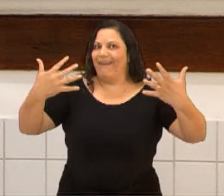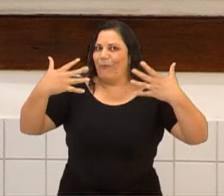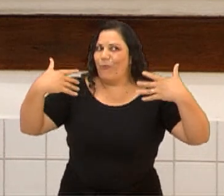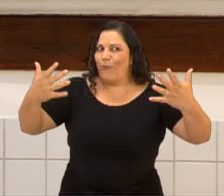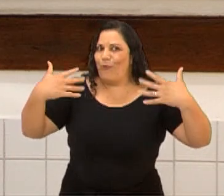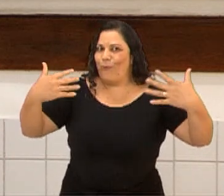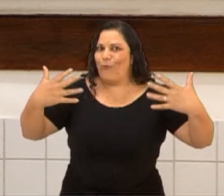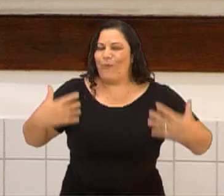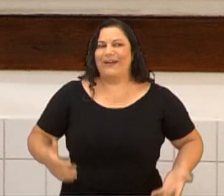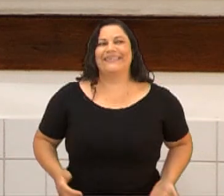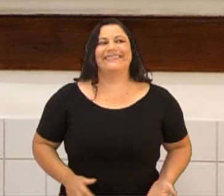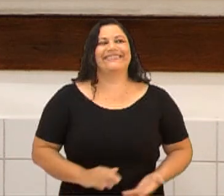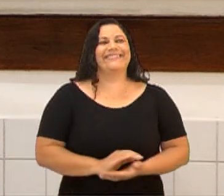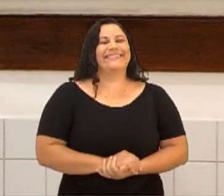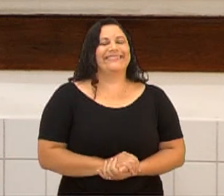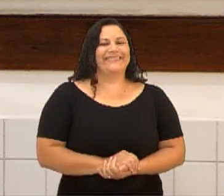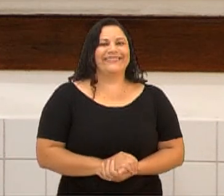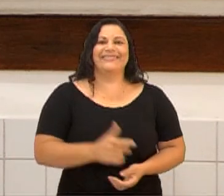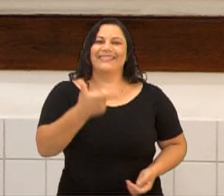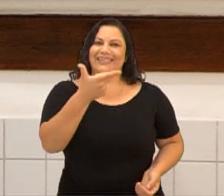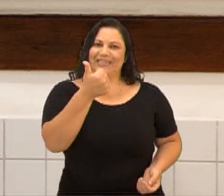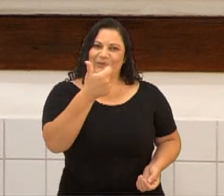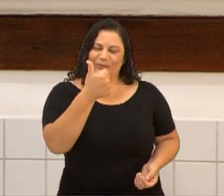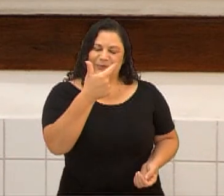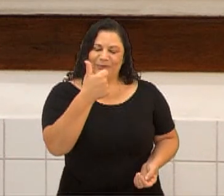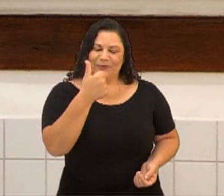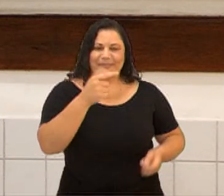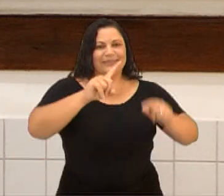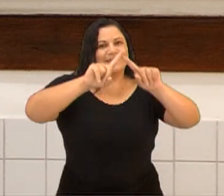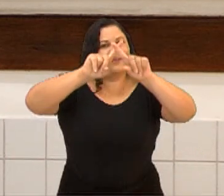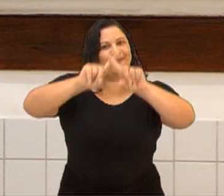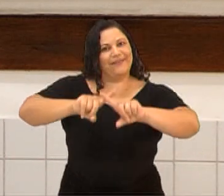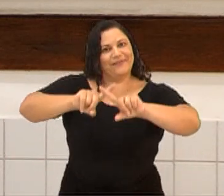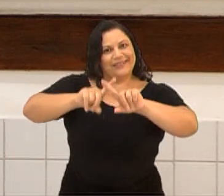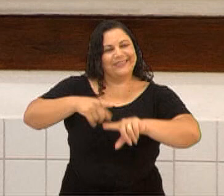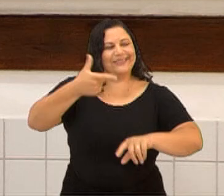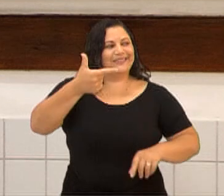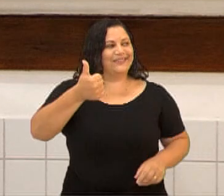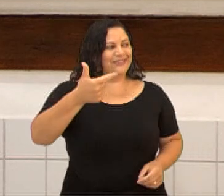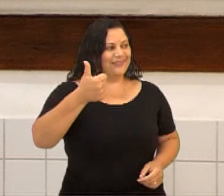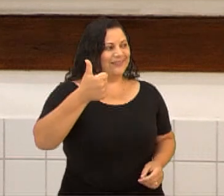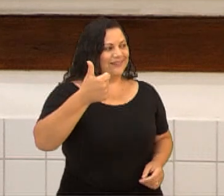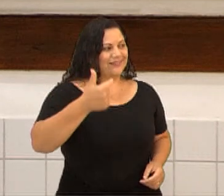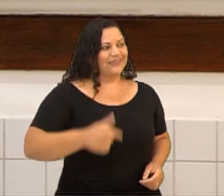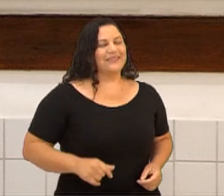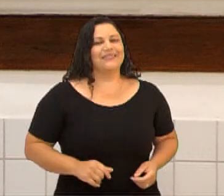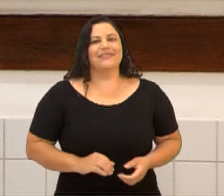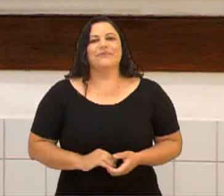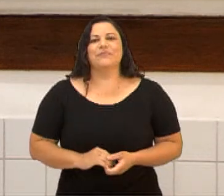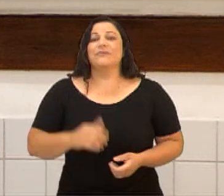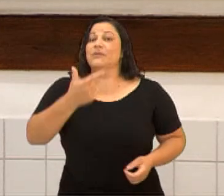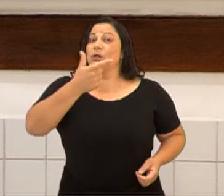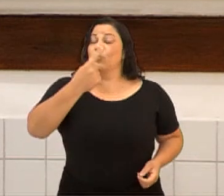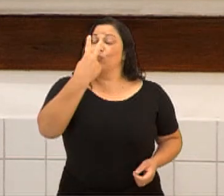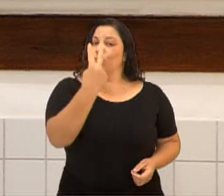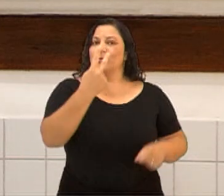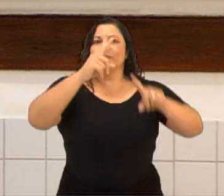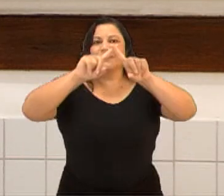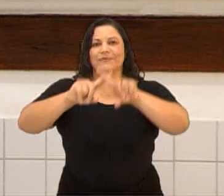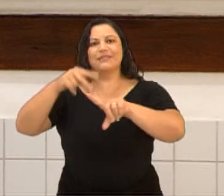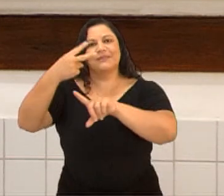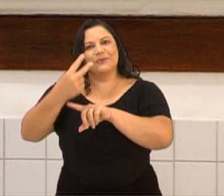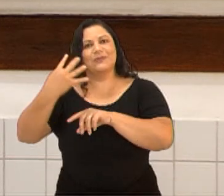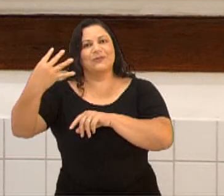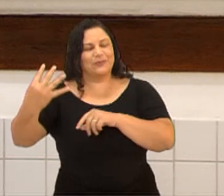Então, vamos lá? 12 vezes 12. 2 vezes 2,